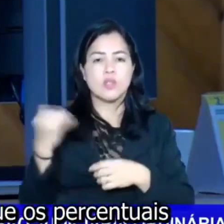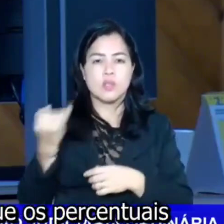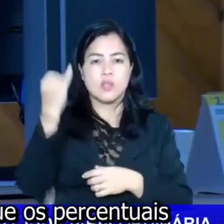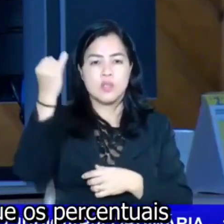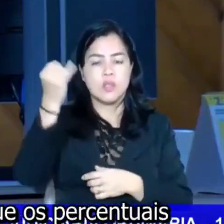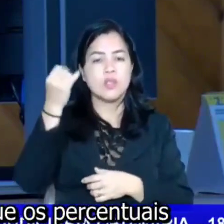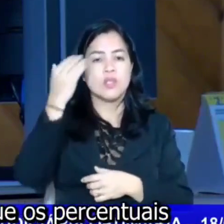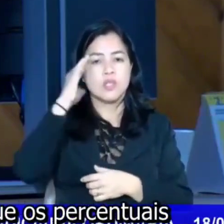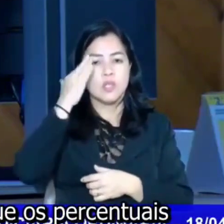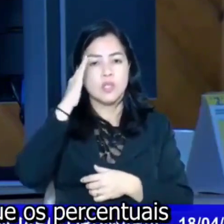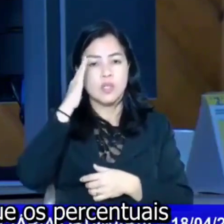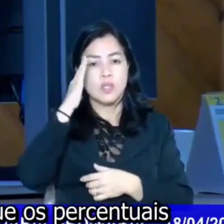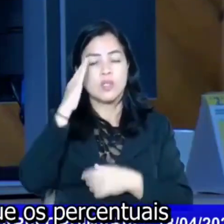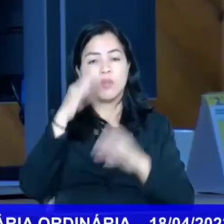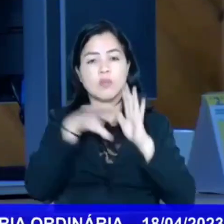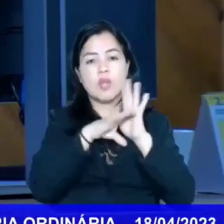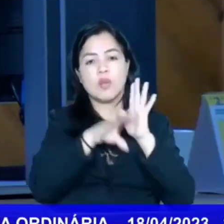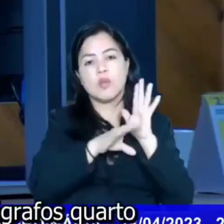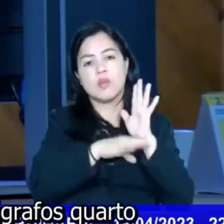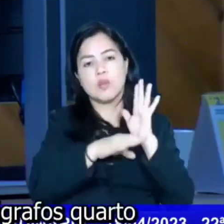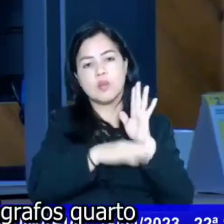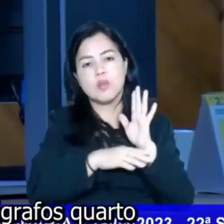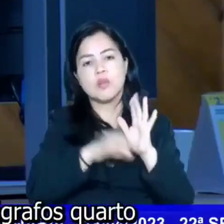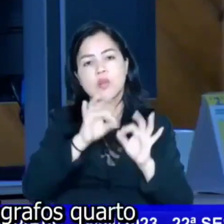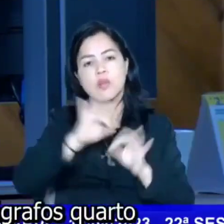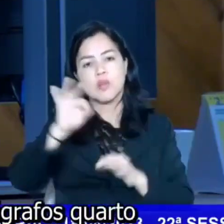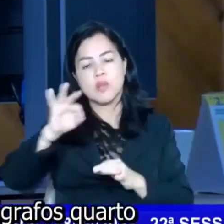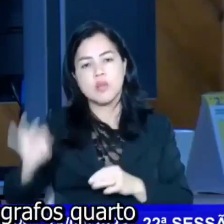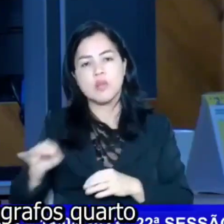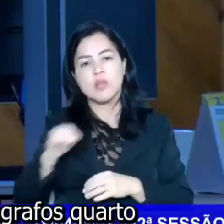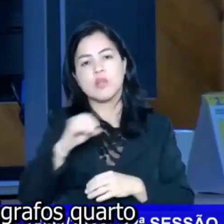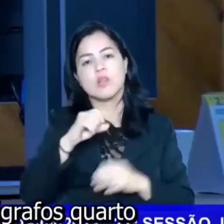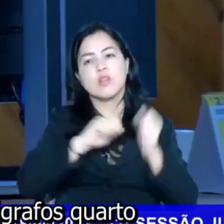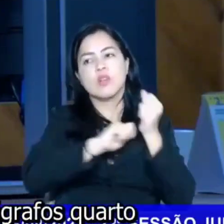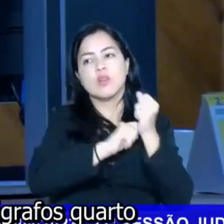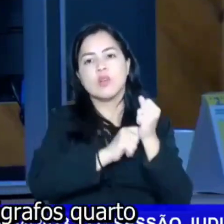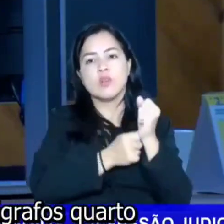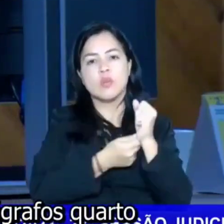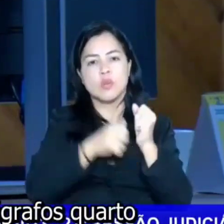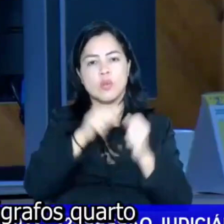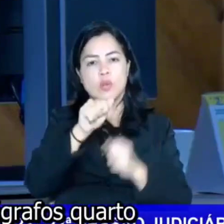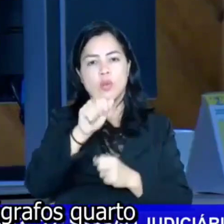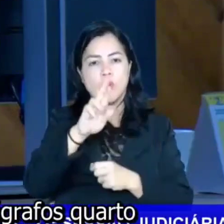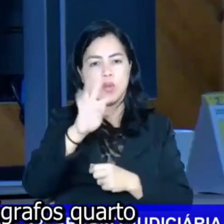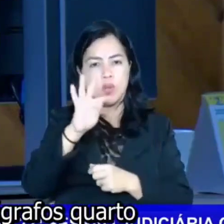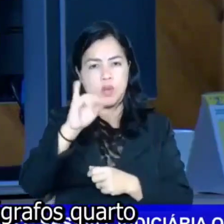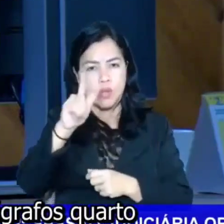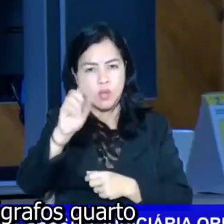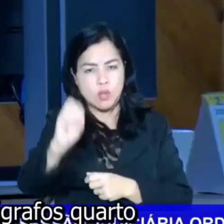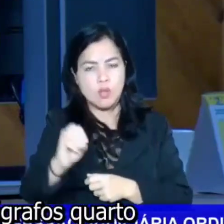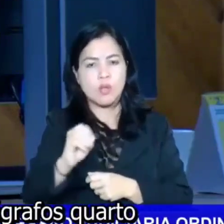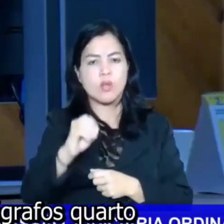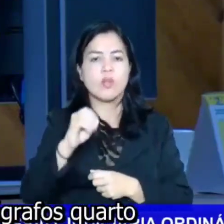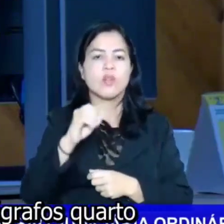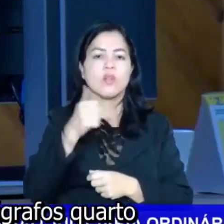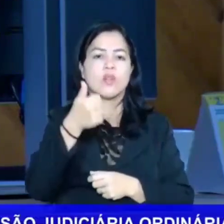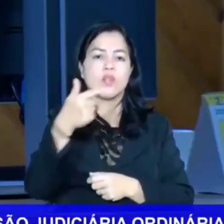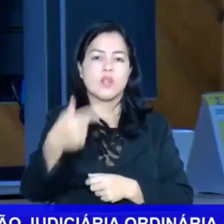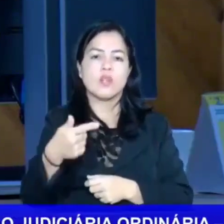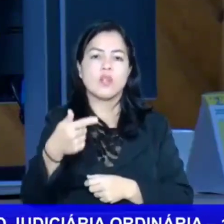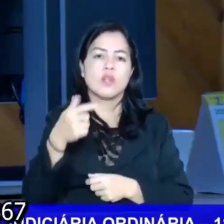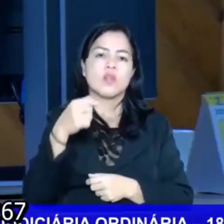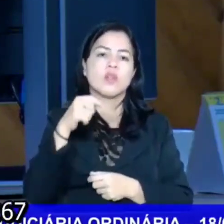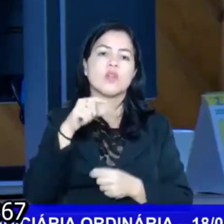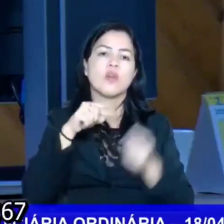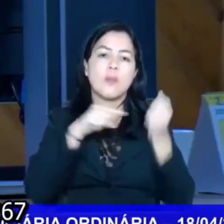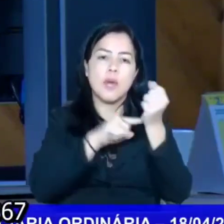fundamental esclarecer que os percentuais a que se refere o artigo 17 dos parágrafos